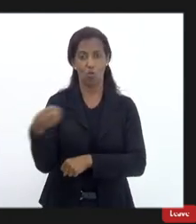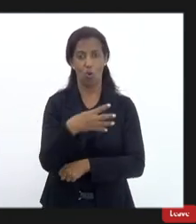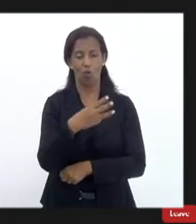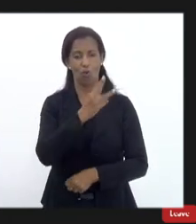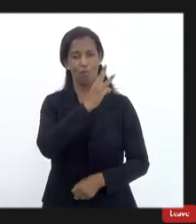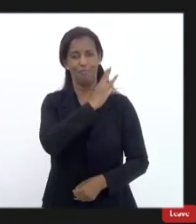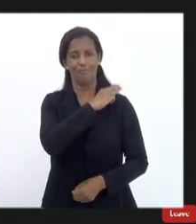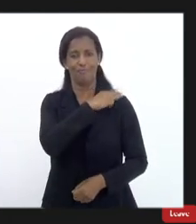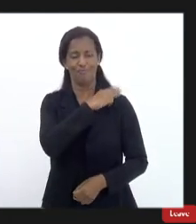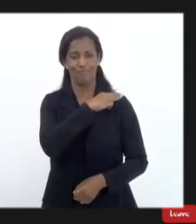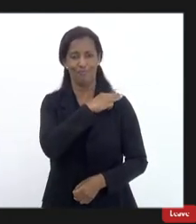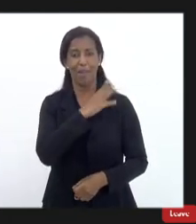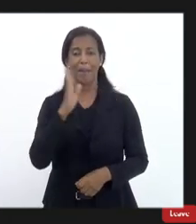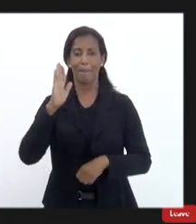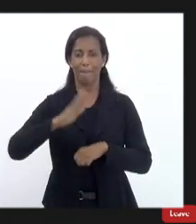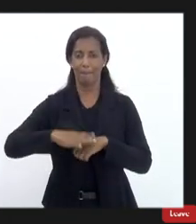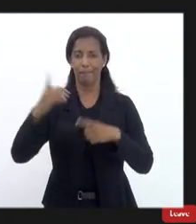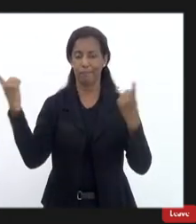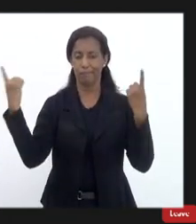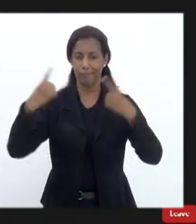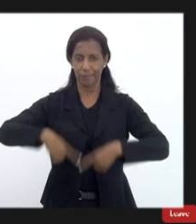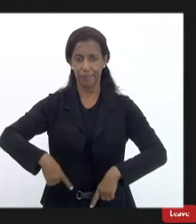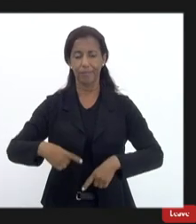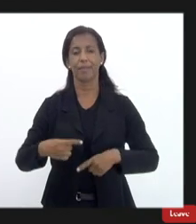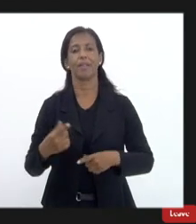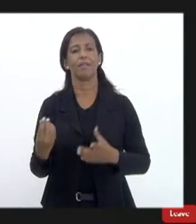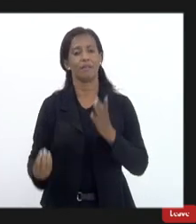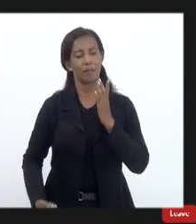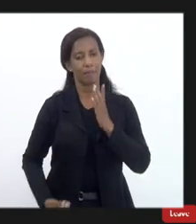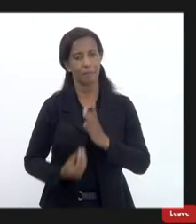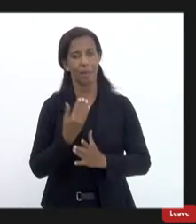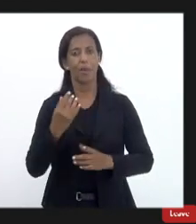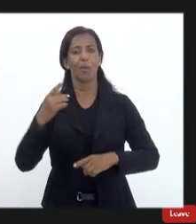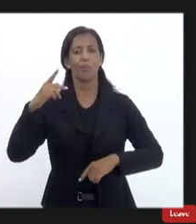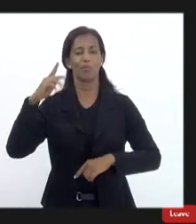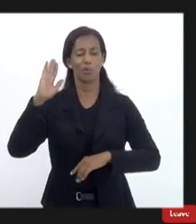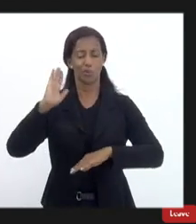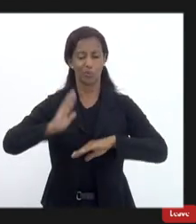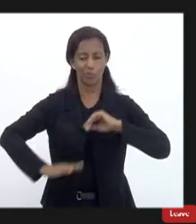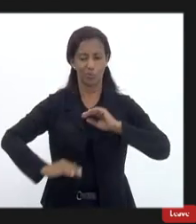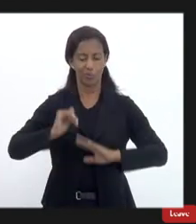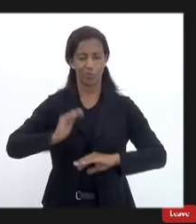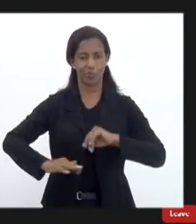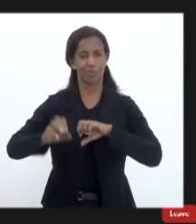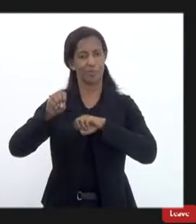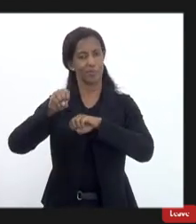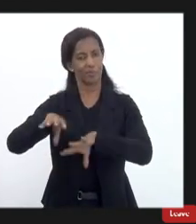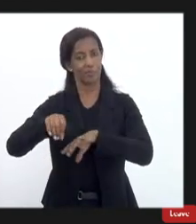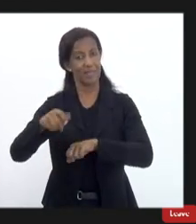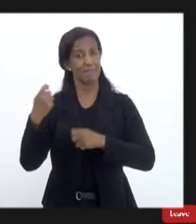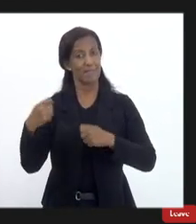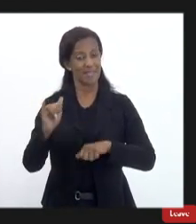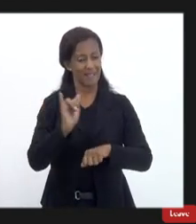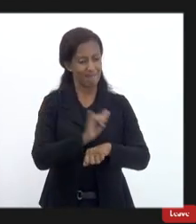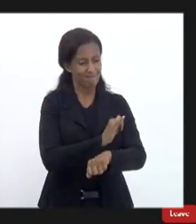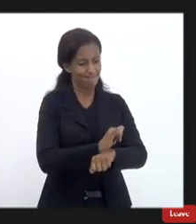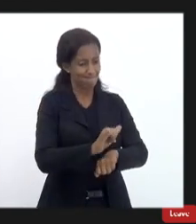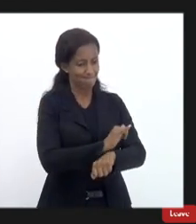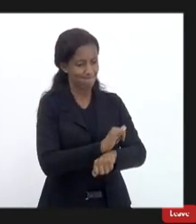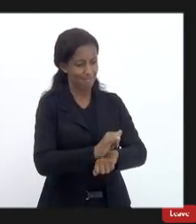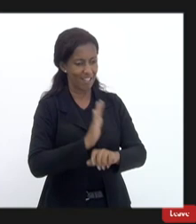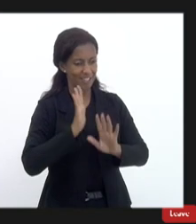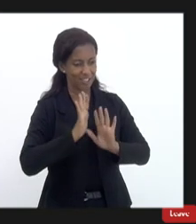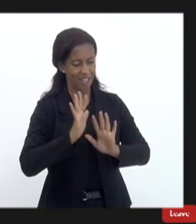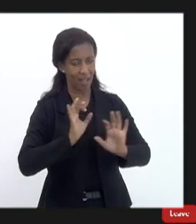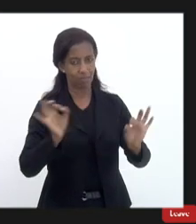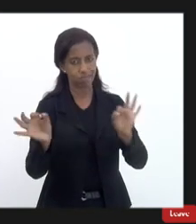médio, mais um desafio se apresentando para os nossos profissionais de educação, e a gente precisa ter um planejamento muito bem